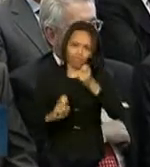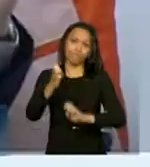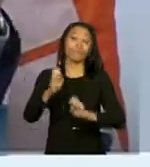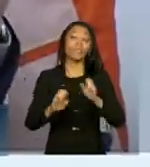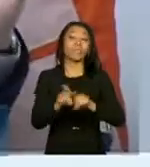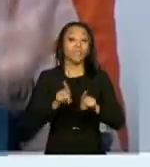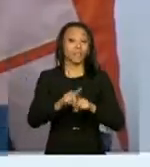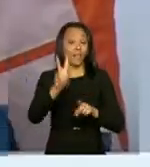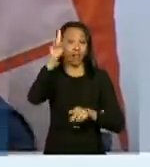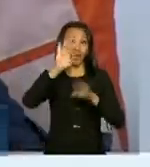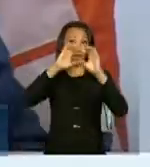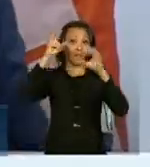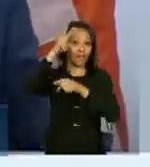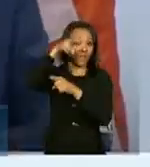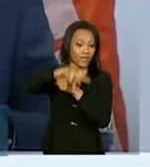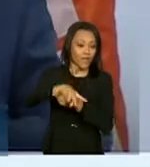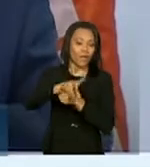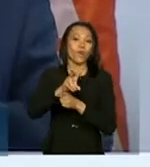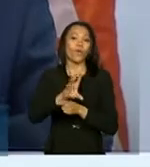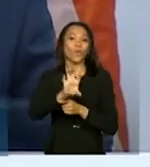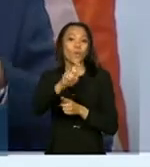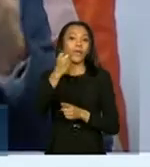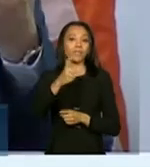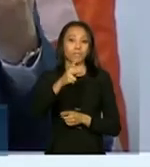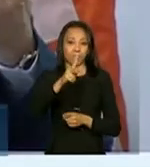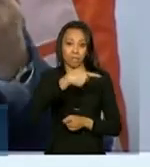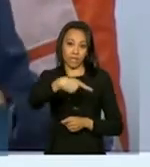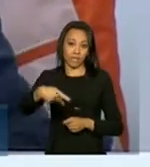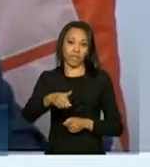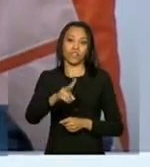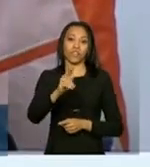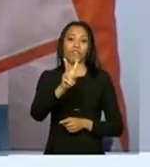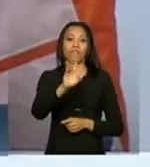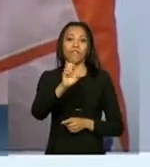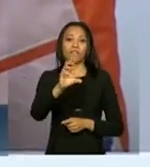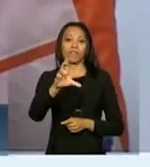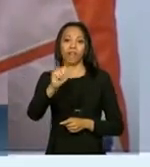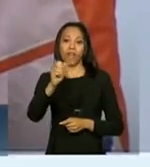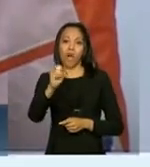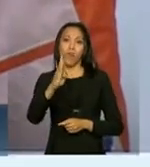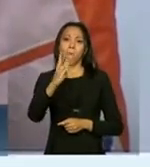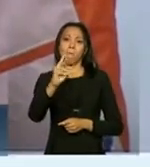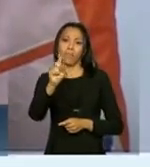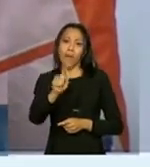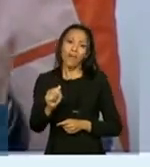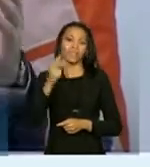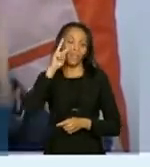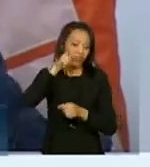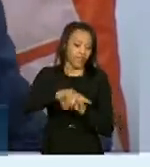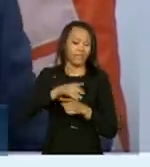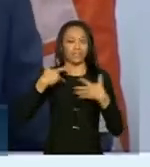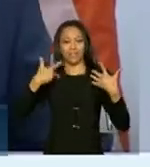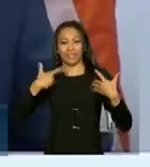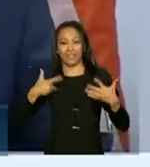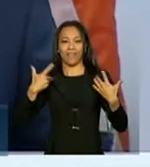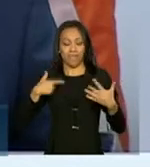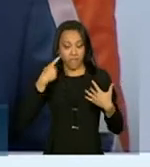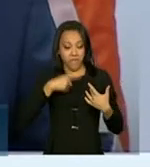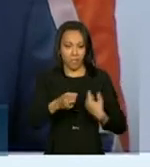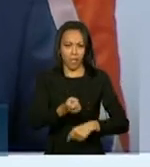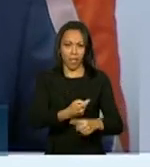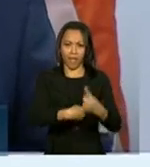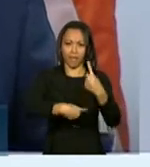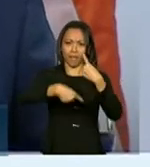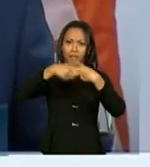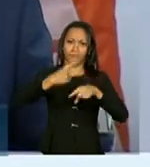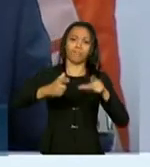que lá do céu, o ex-presidente Venceslau Brás, o famoso pescador de Itajubá, está sorrindo e vendo a sua terra prosperar